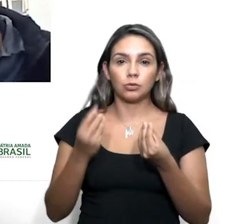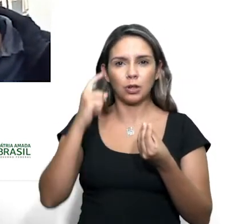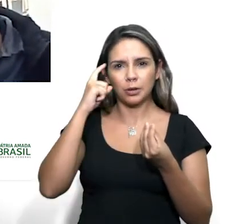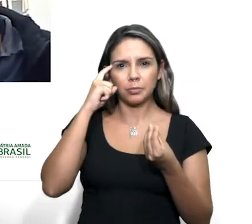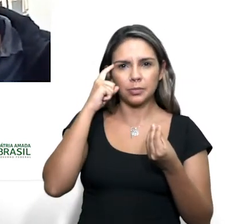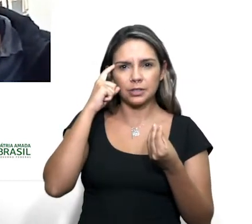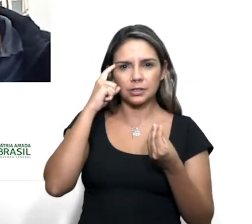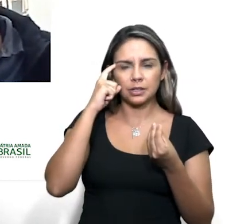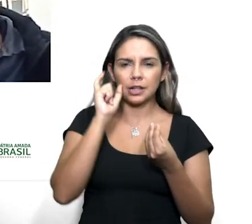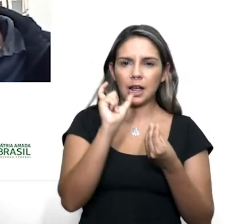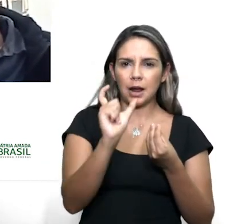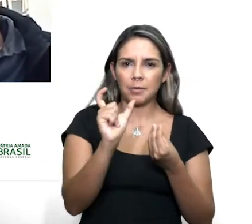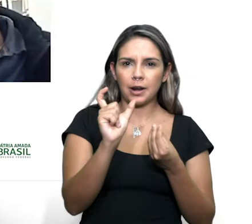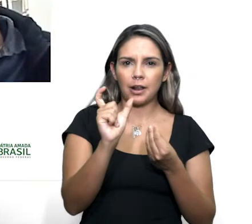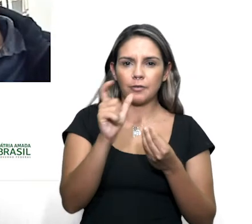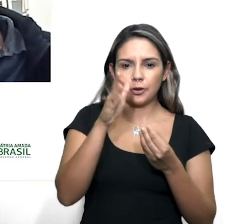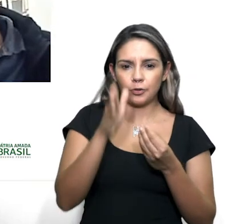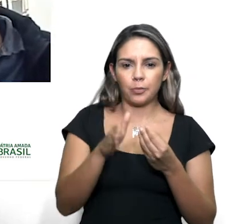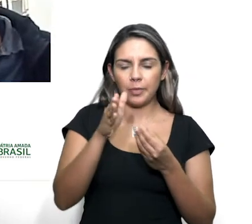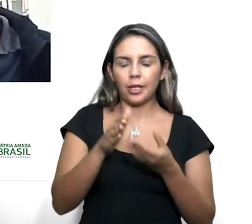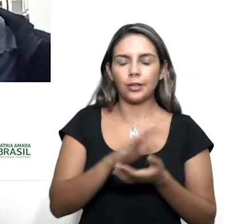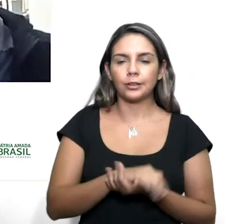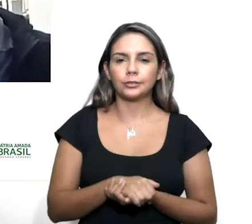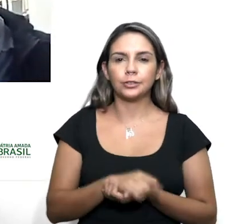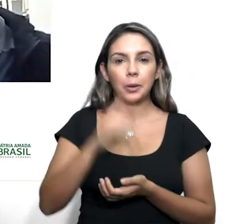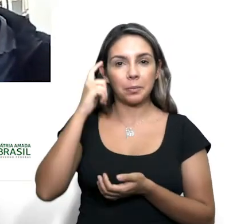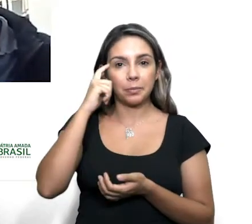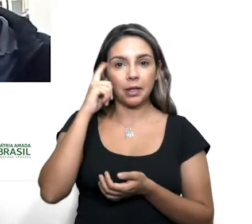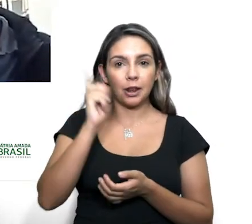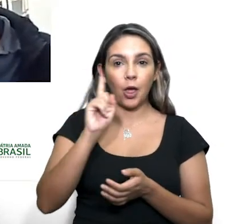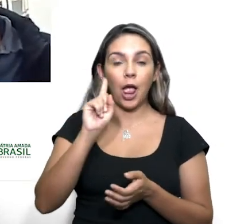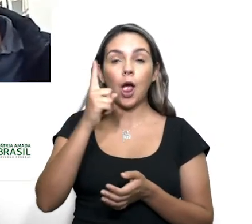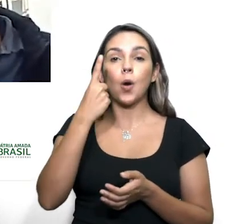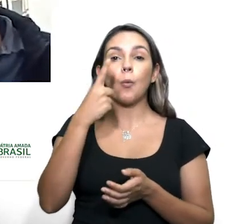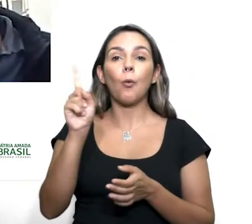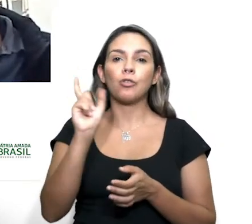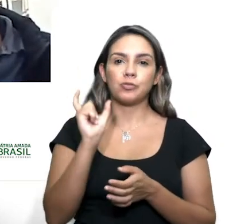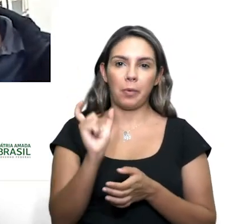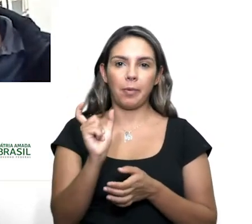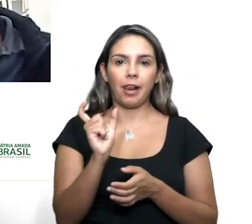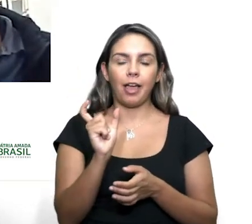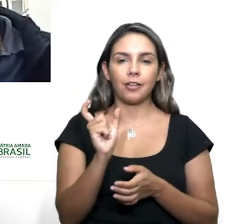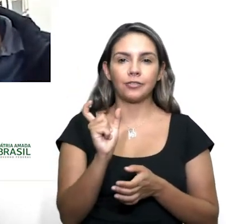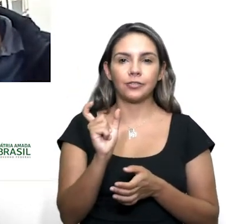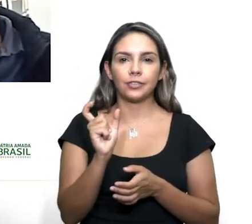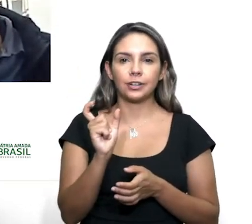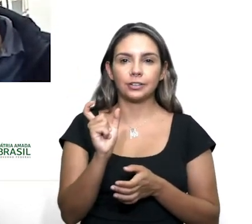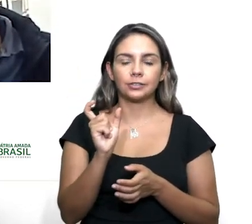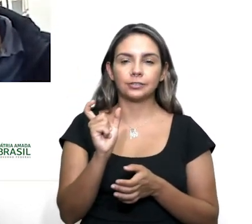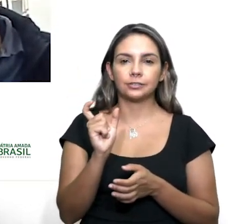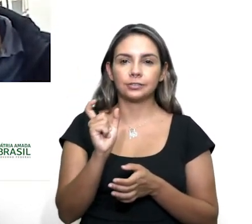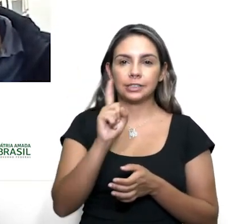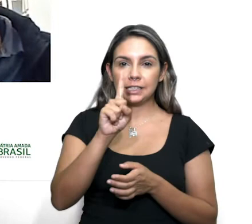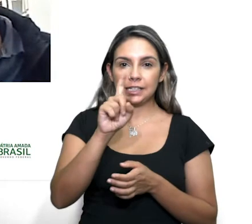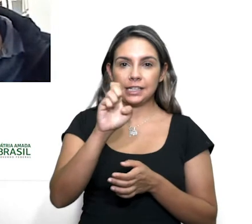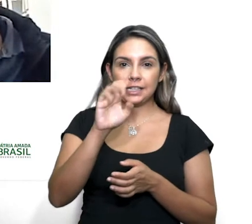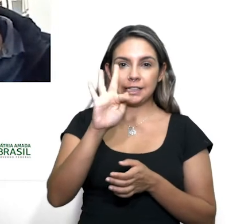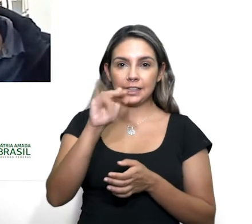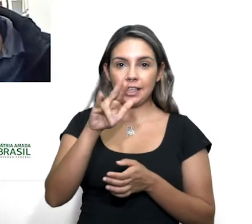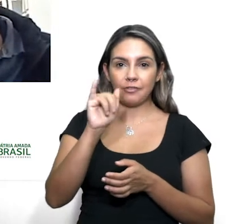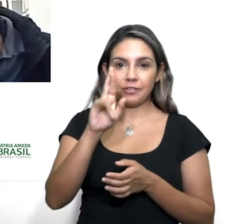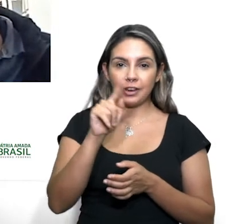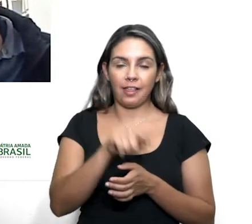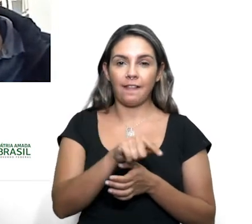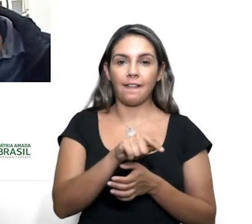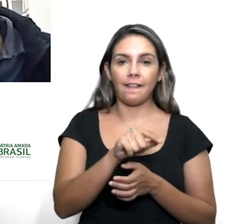ver com a palavra do meio, ou seja, o pensamento não é a última palavra. Definições, definir, a